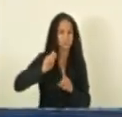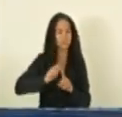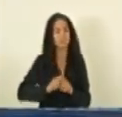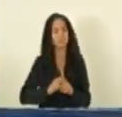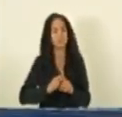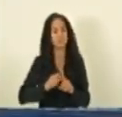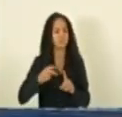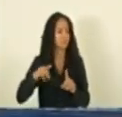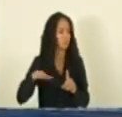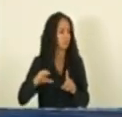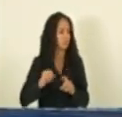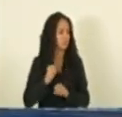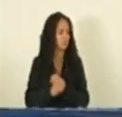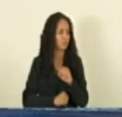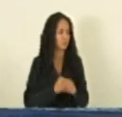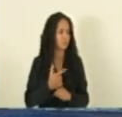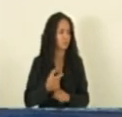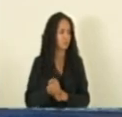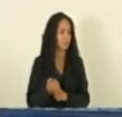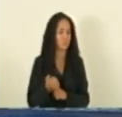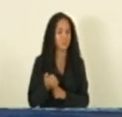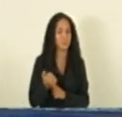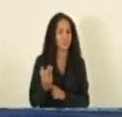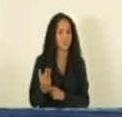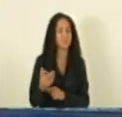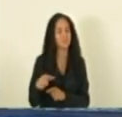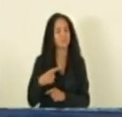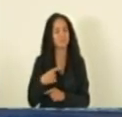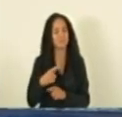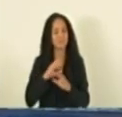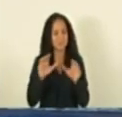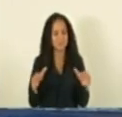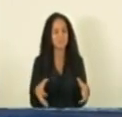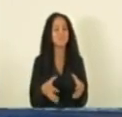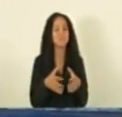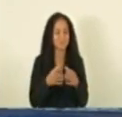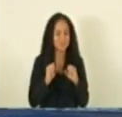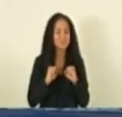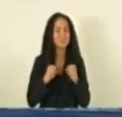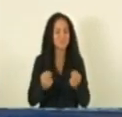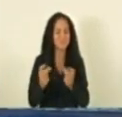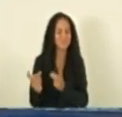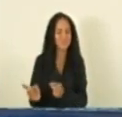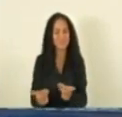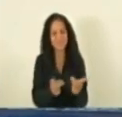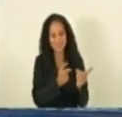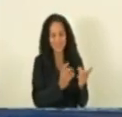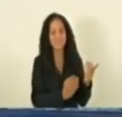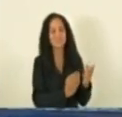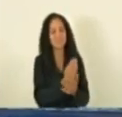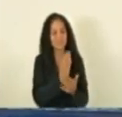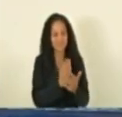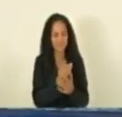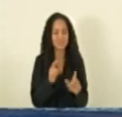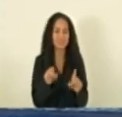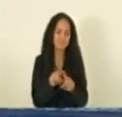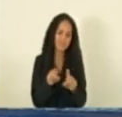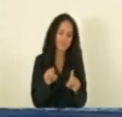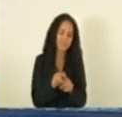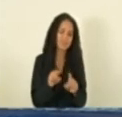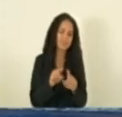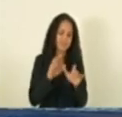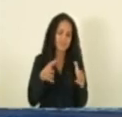na Comissão de Justiça pela constitucionalidade, parecer na Comissão de Defesa do Consumidor pela aprovação, na Comissão